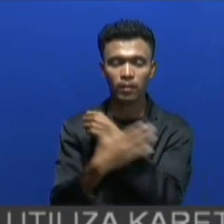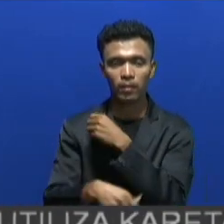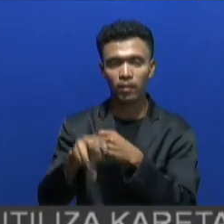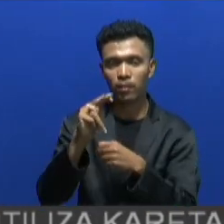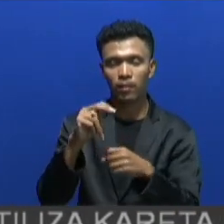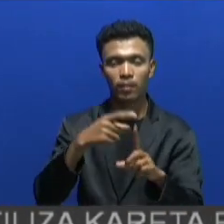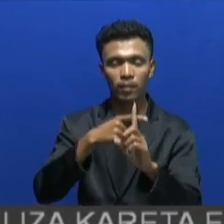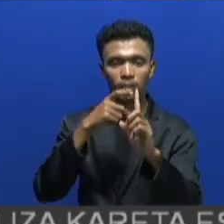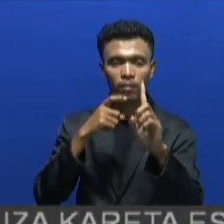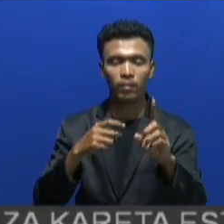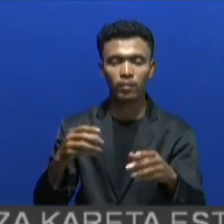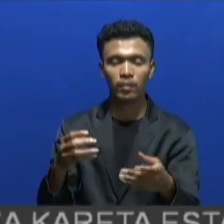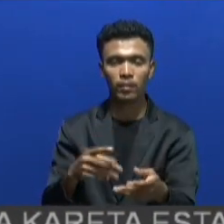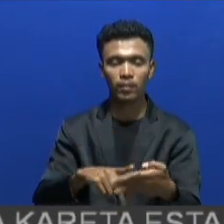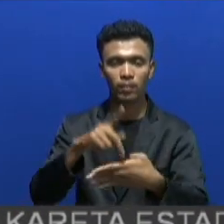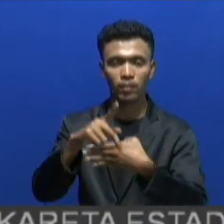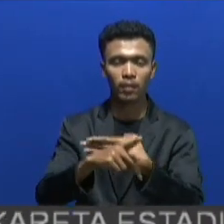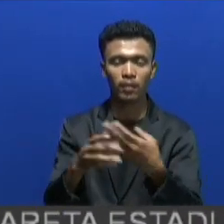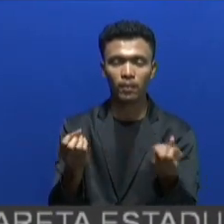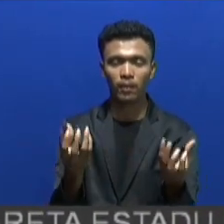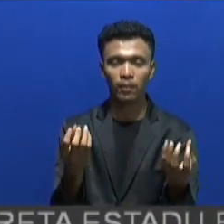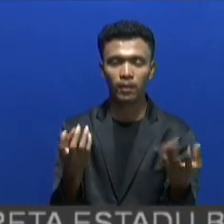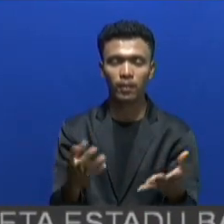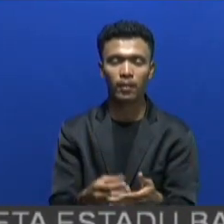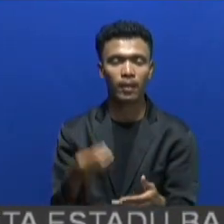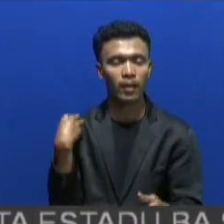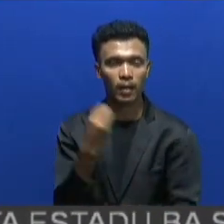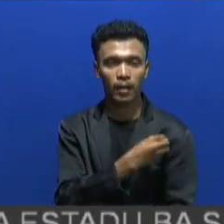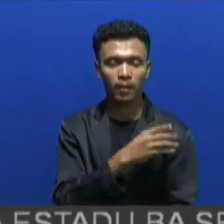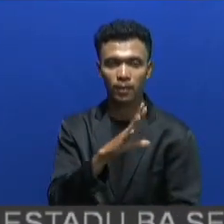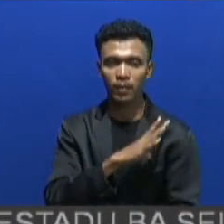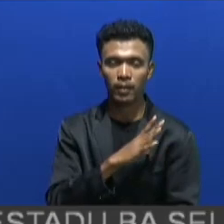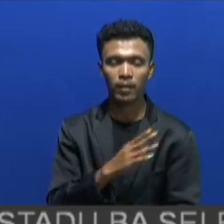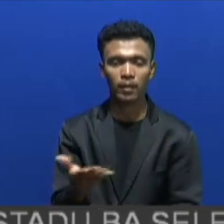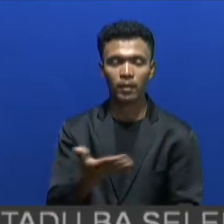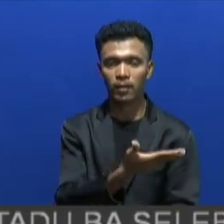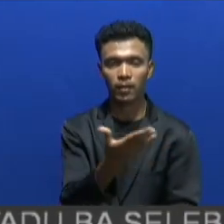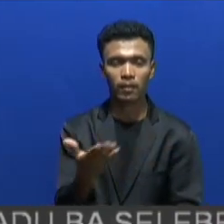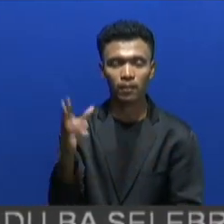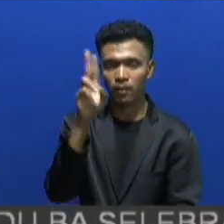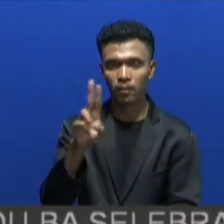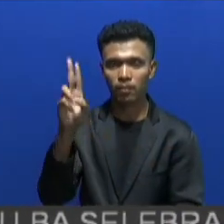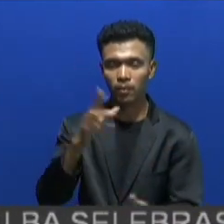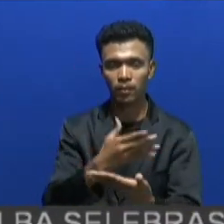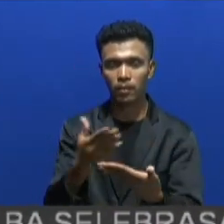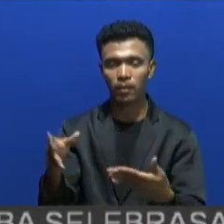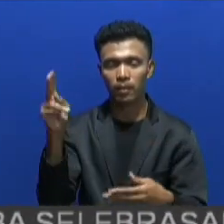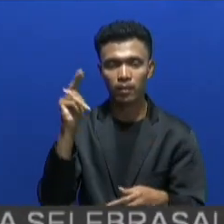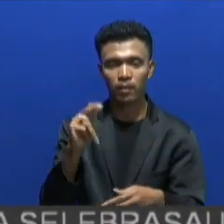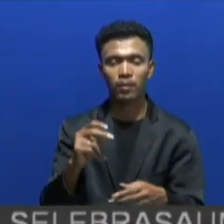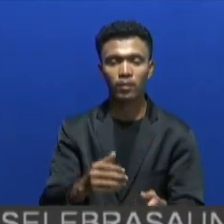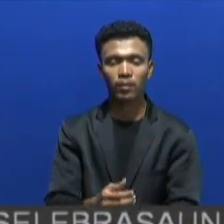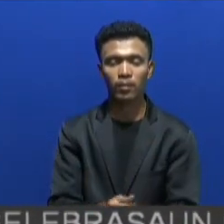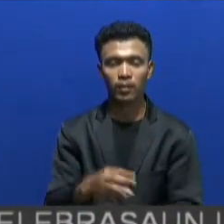kusi perspektiva oi oi. Ami hen kata itabot sira se aproveita projeto idane e, podi hadiah